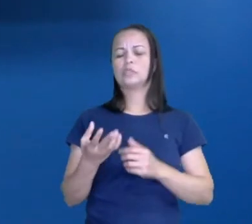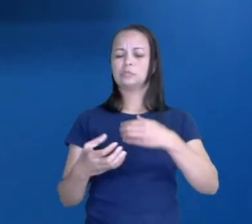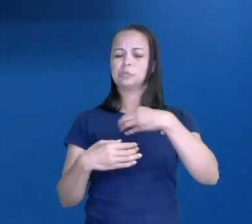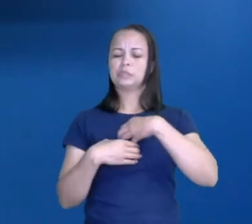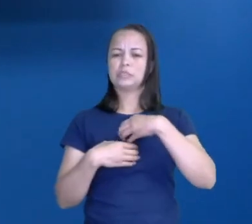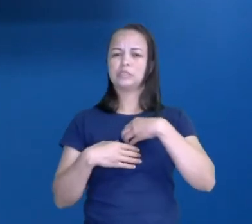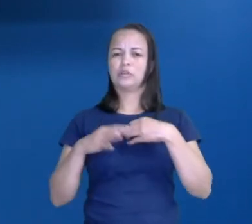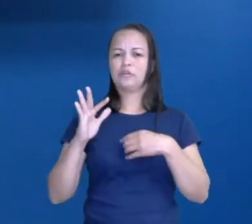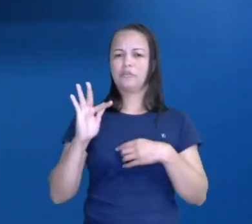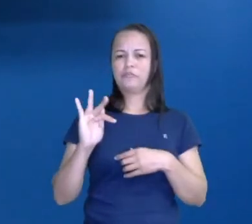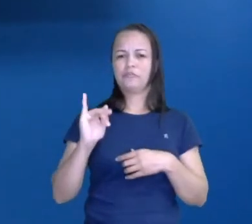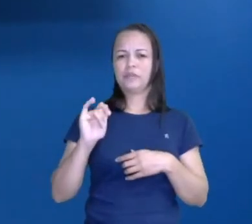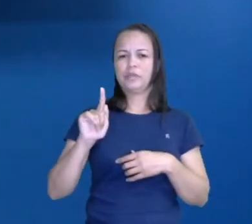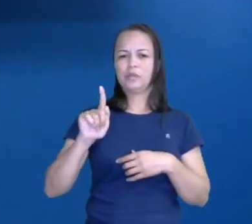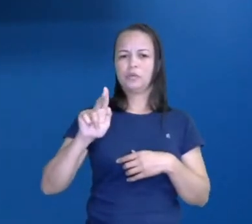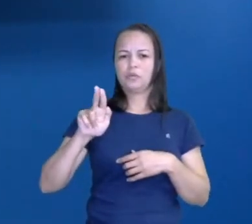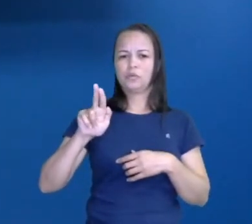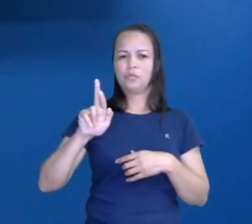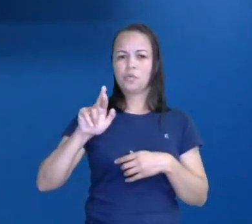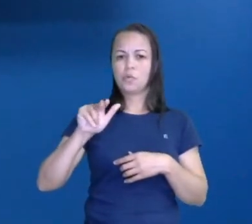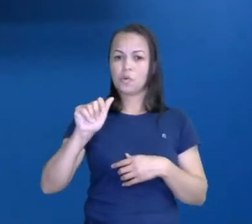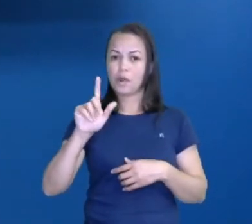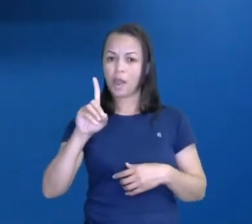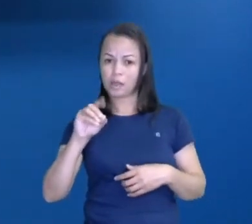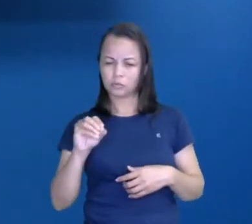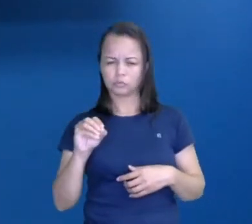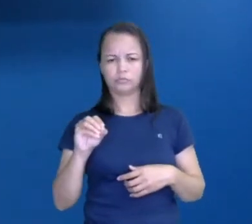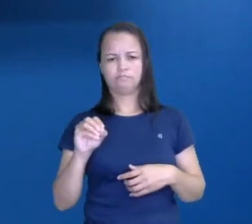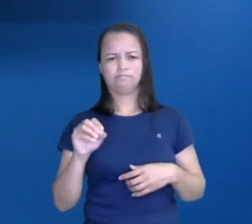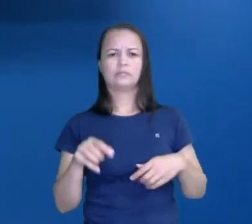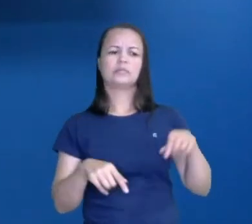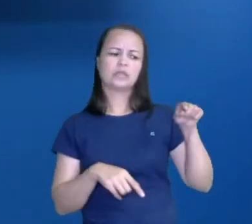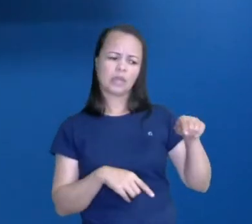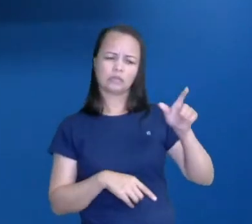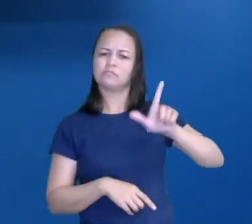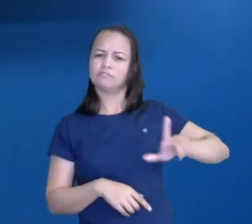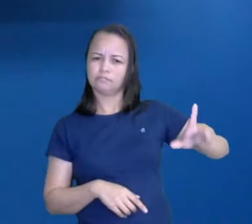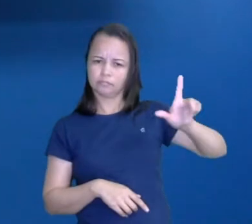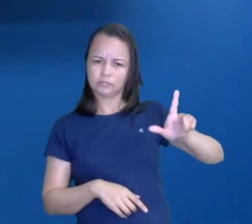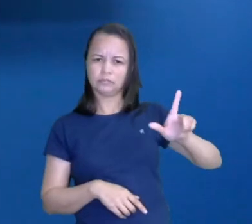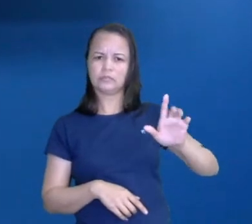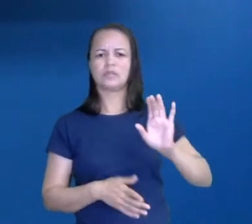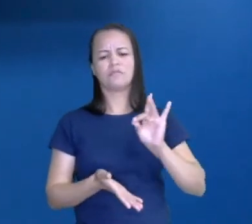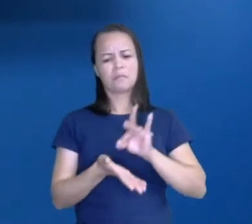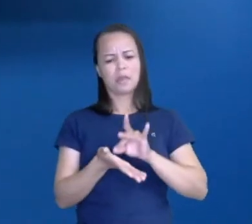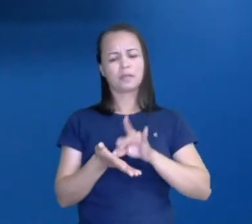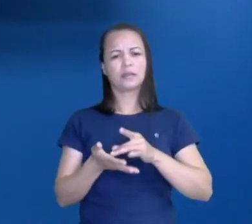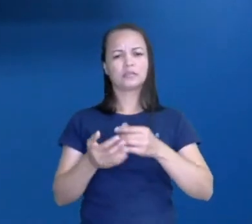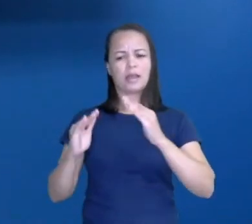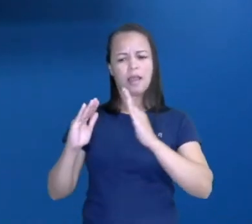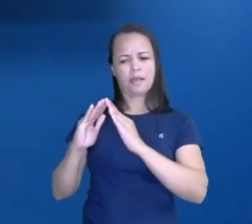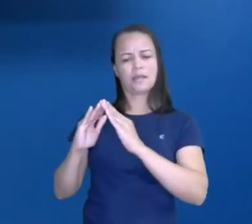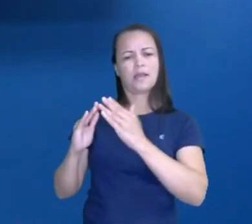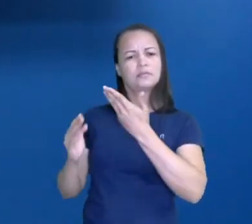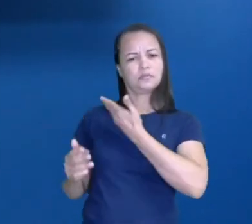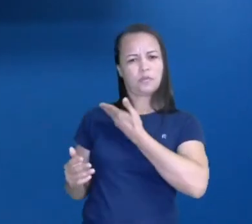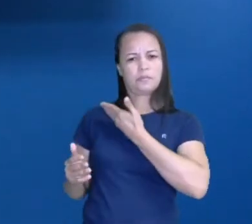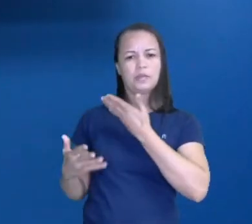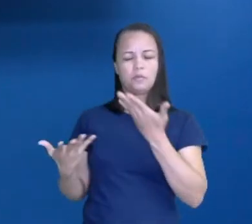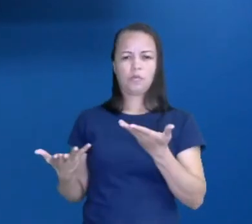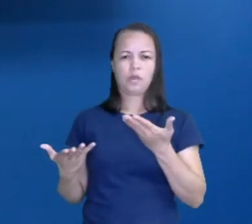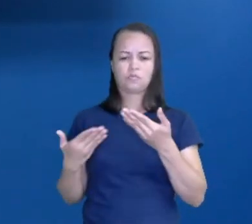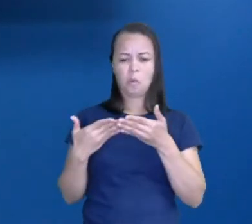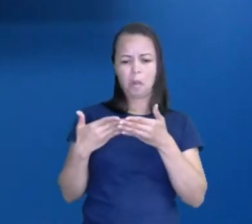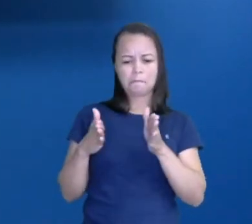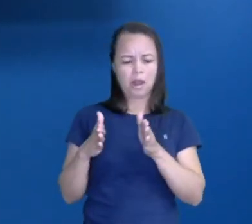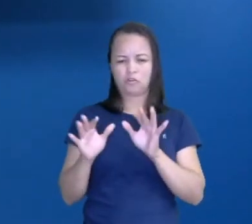no sentido figurado? Está no sentido literal, realmente, ele está na casa de um amigo. Vê que não há uma